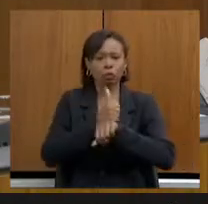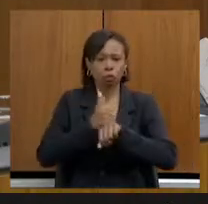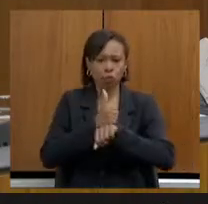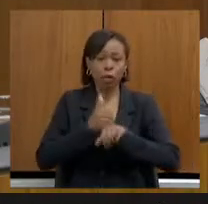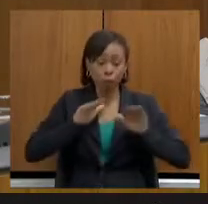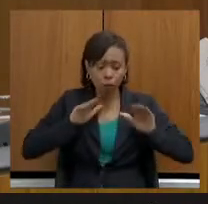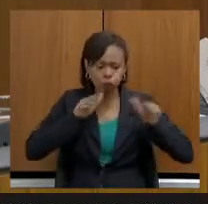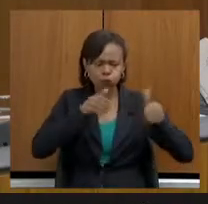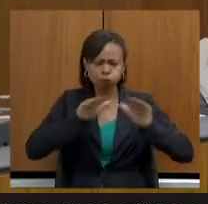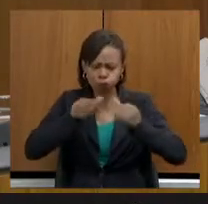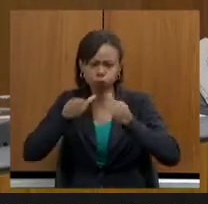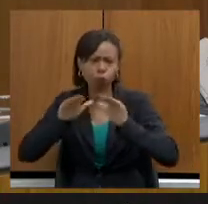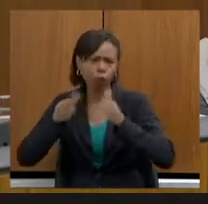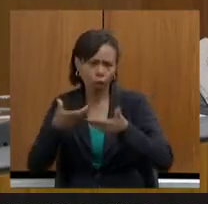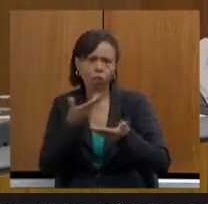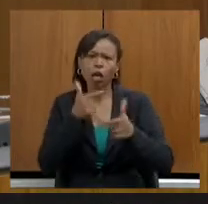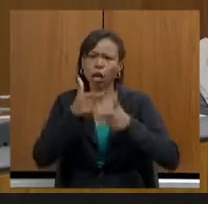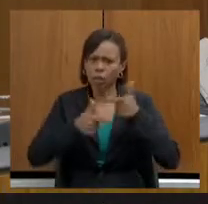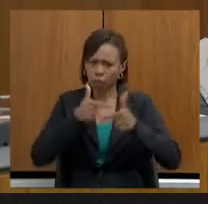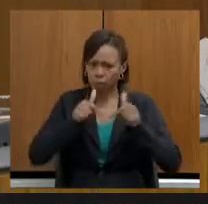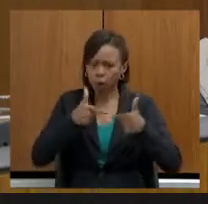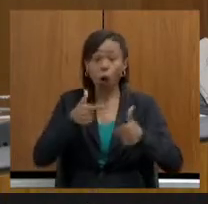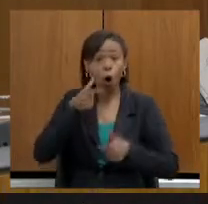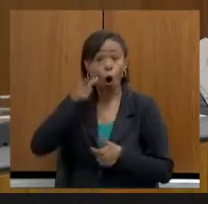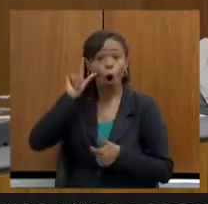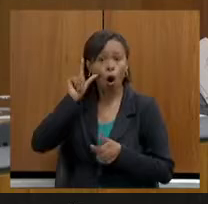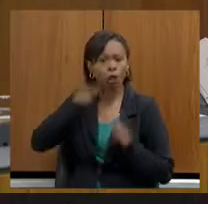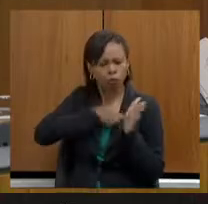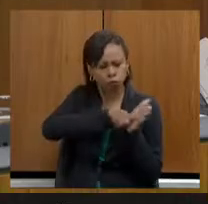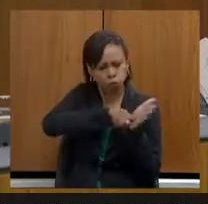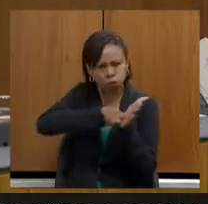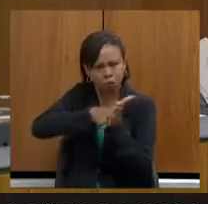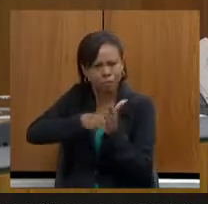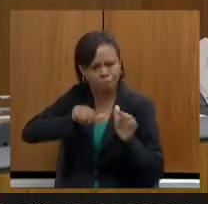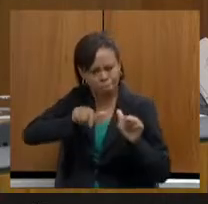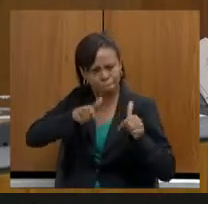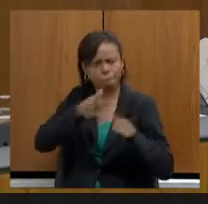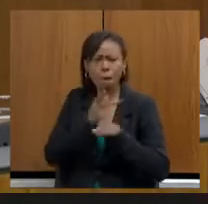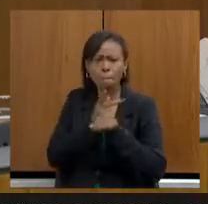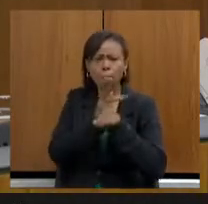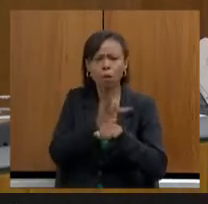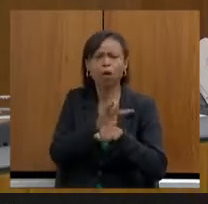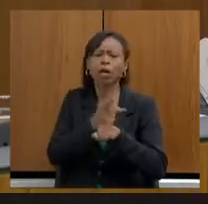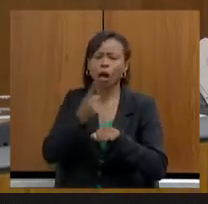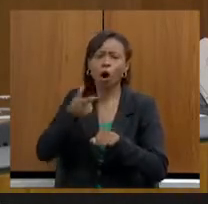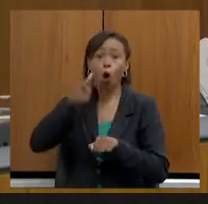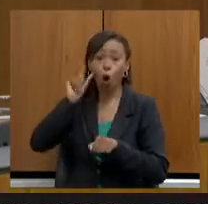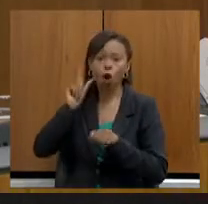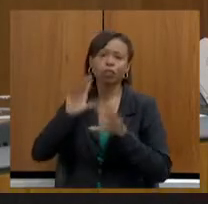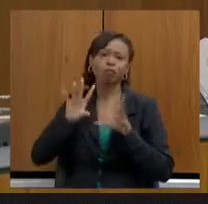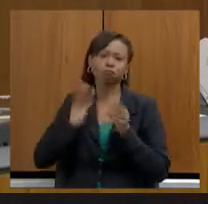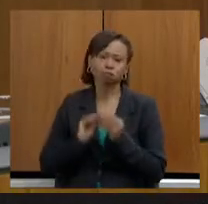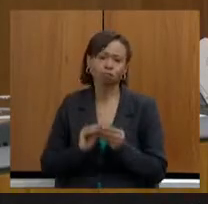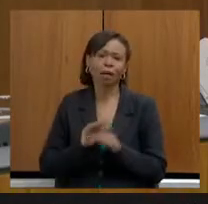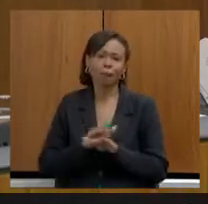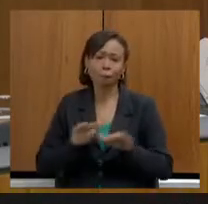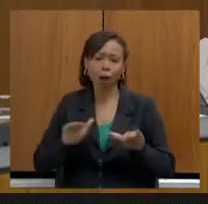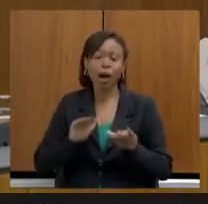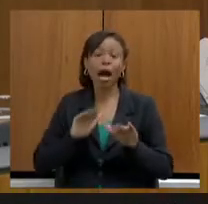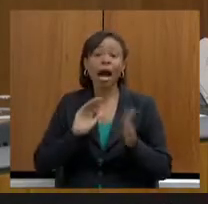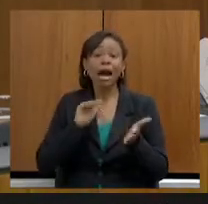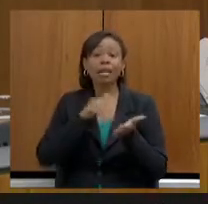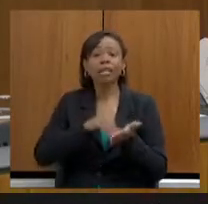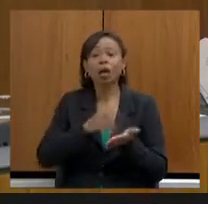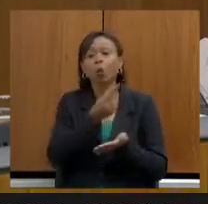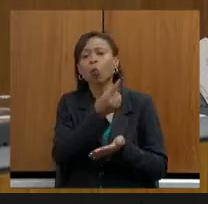pontual concluímos ontem um processo de busca ativa e seguindo nos fazendo esse processo de busca ativa até a realização do último conselho de